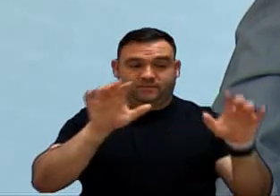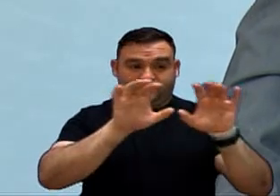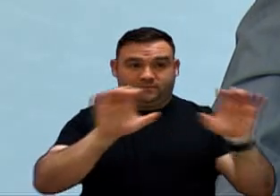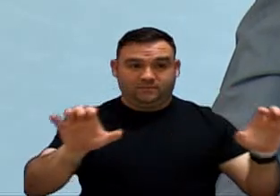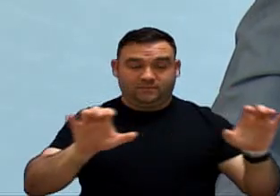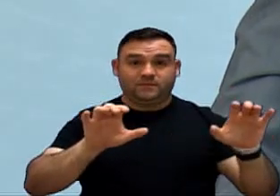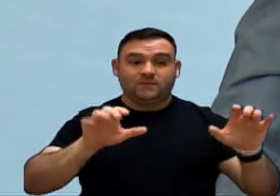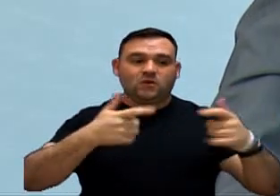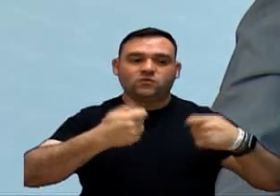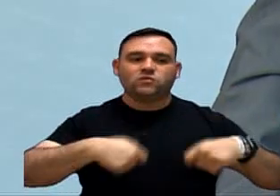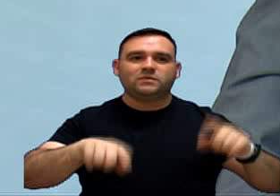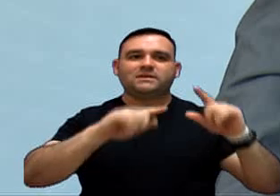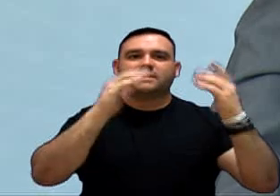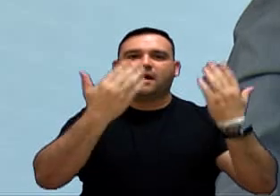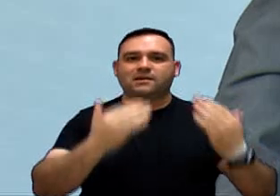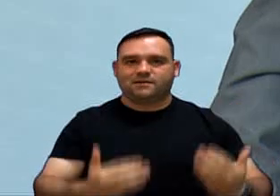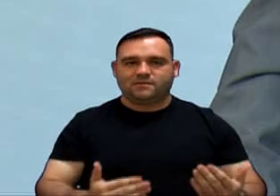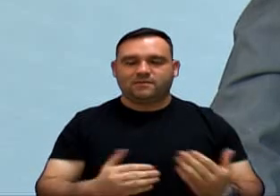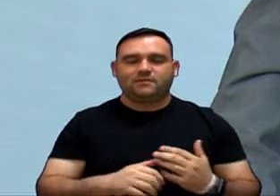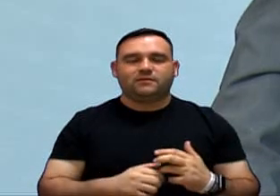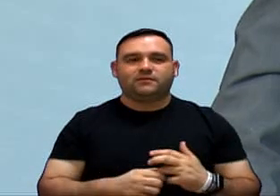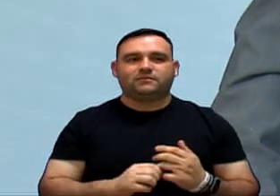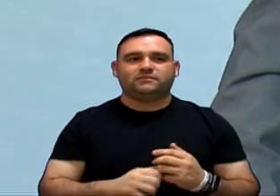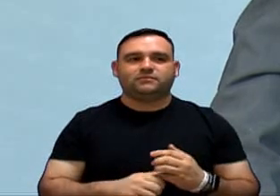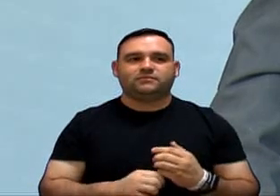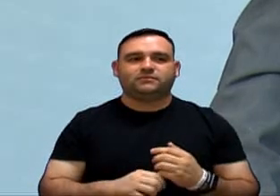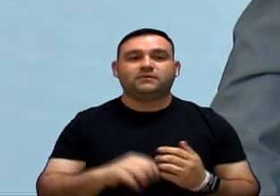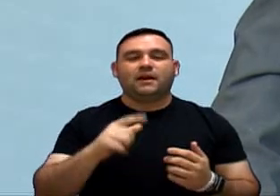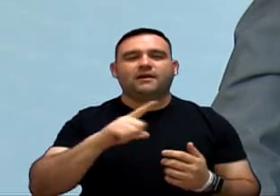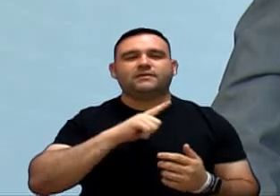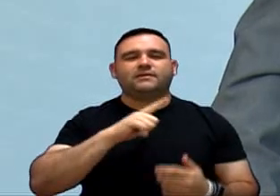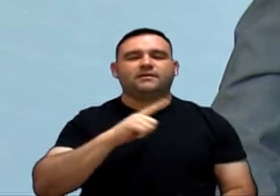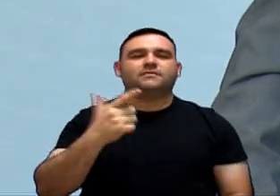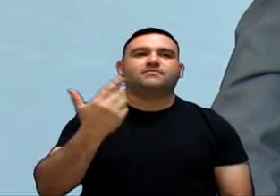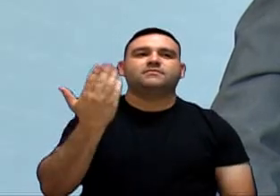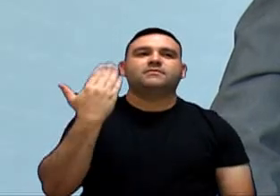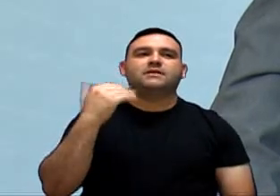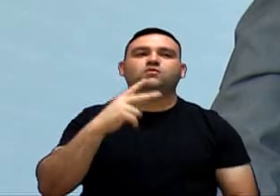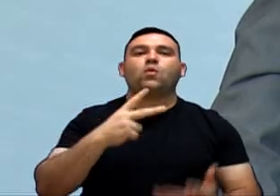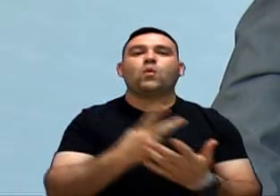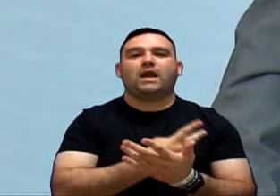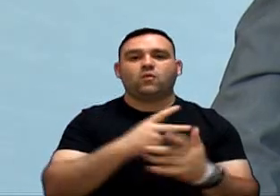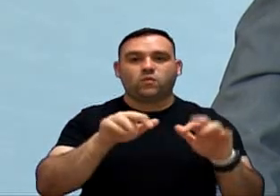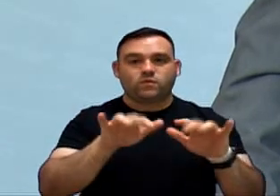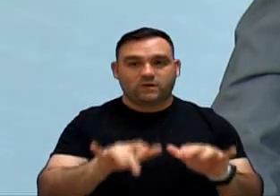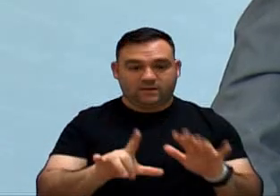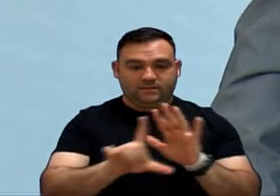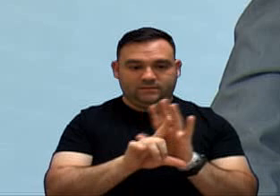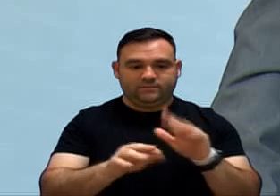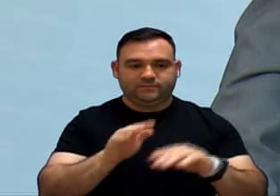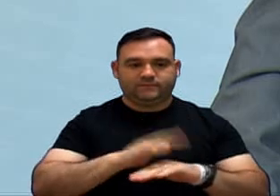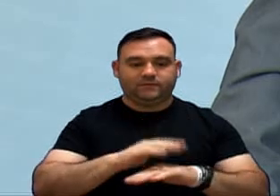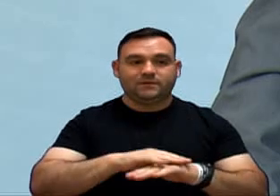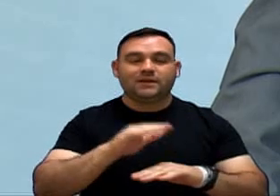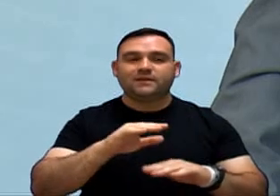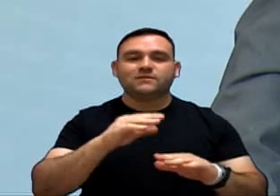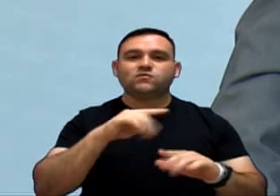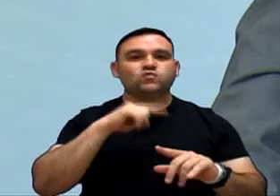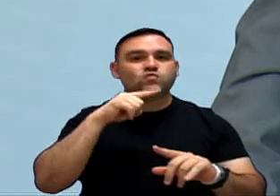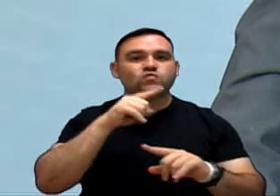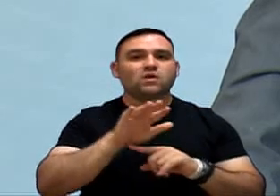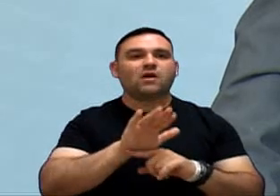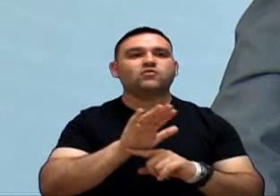dispensa processo licitatório. Na verdade, houve, no nosso entender, um erro na elaboração da lei, que não contemplou